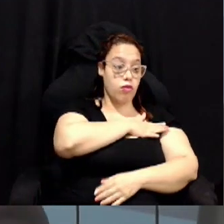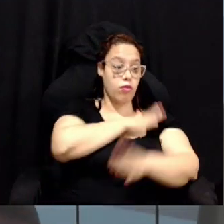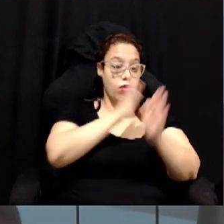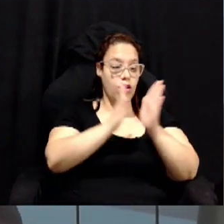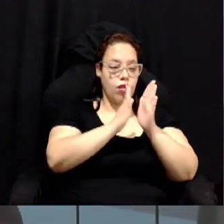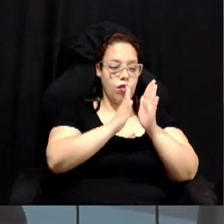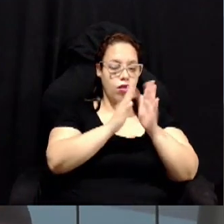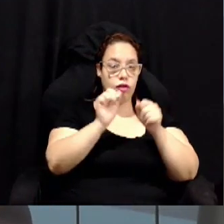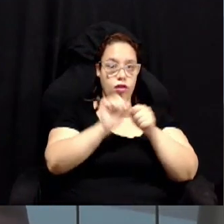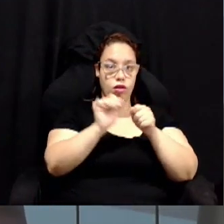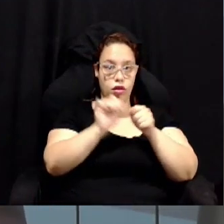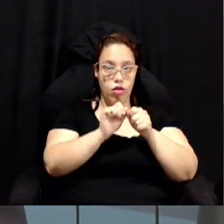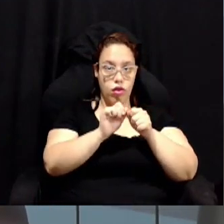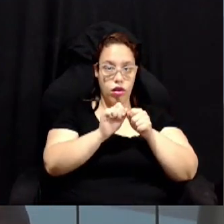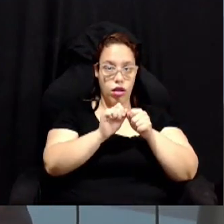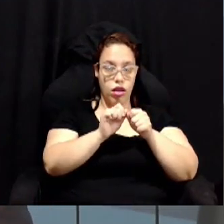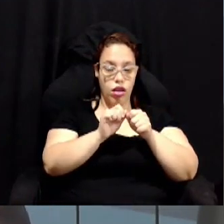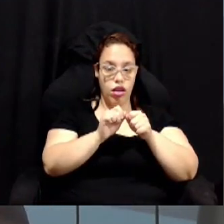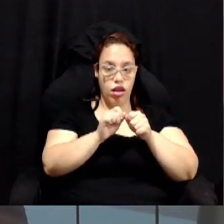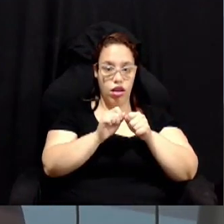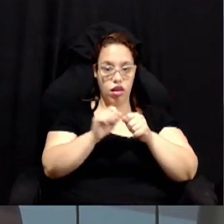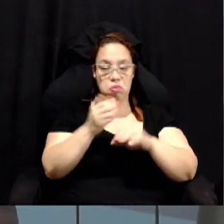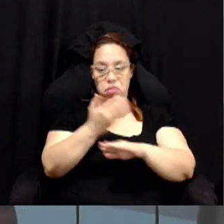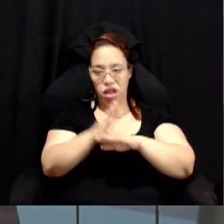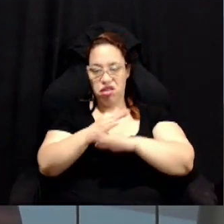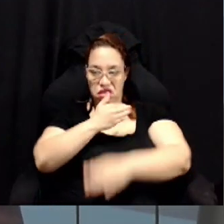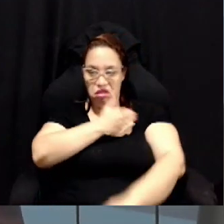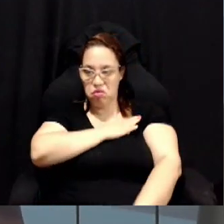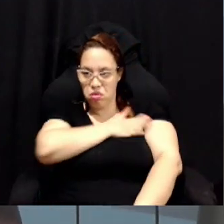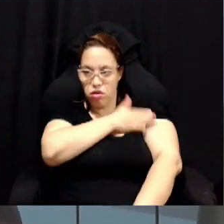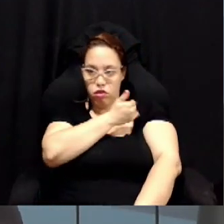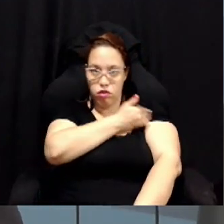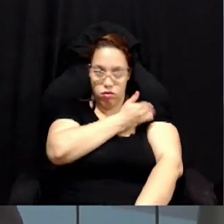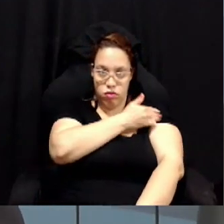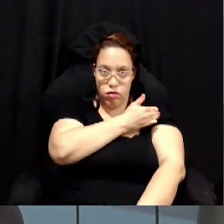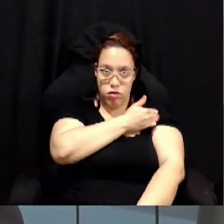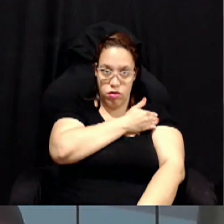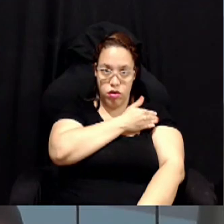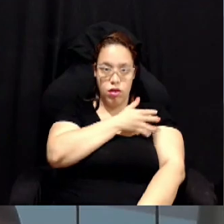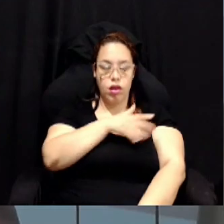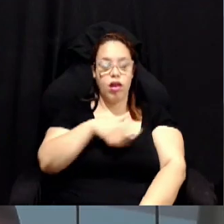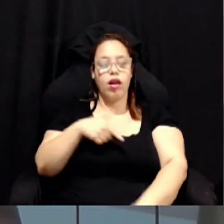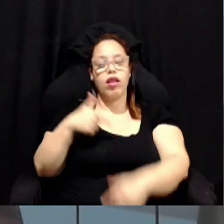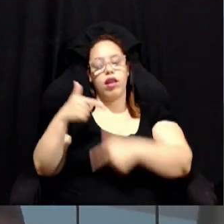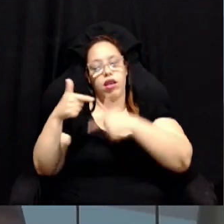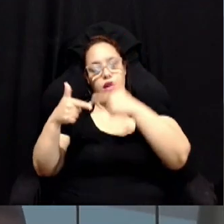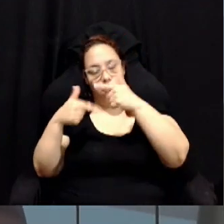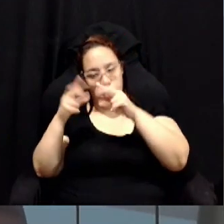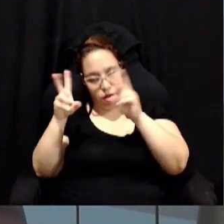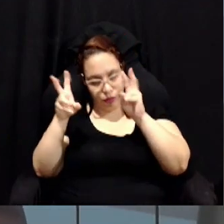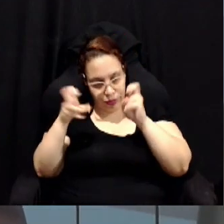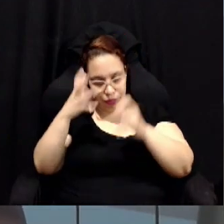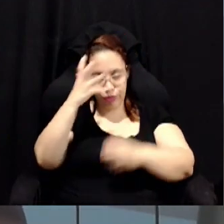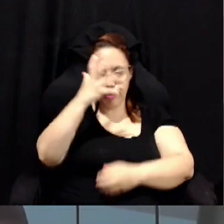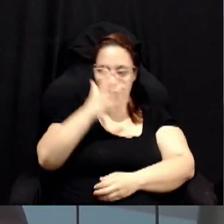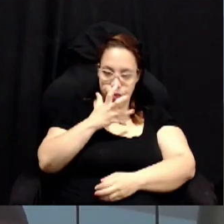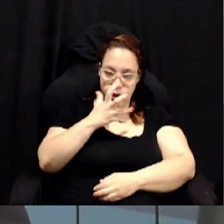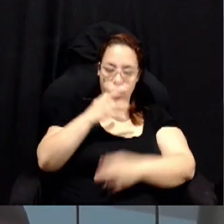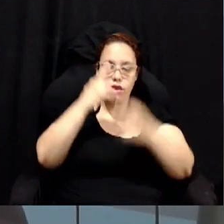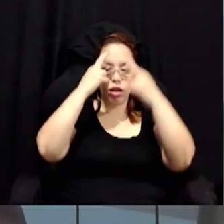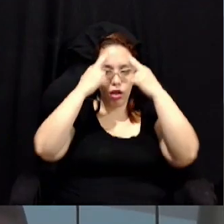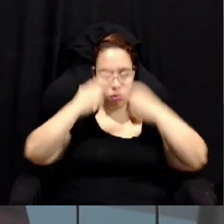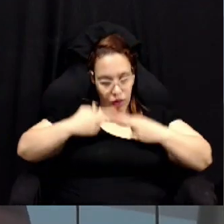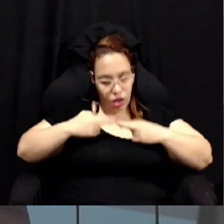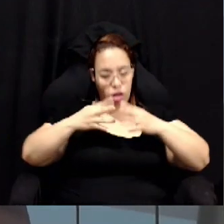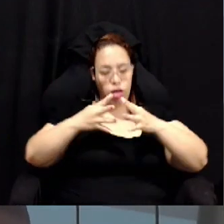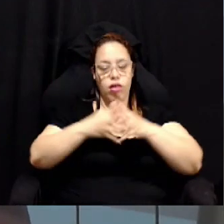de preconceito. Eu acho que isso é uma temática que a gente tem que trabalhar muito séria, a gente tem que ser mais responsável junto com